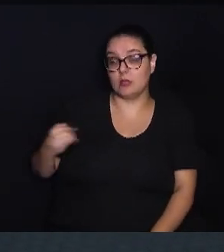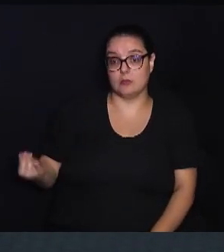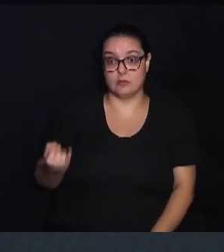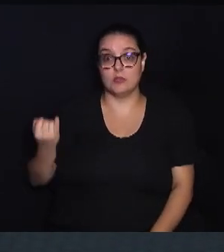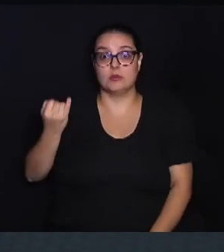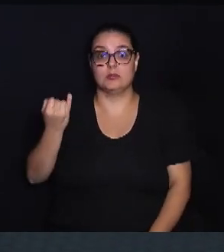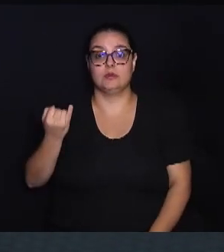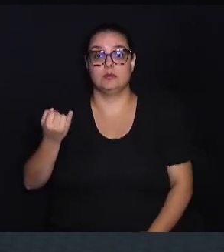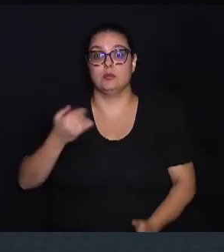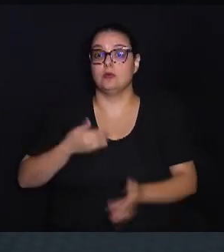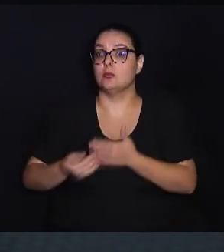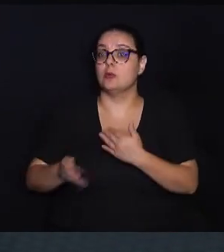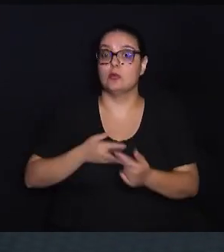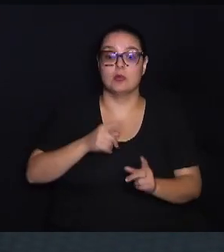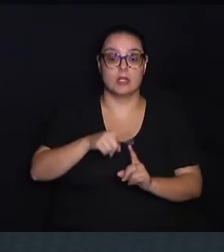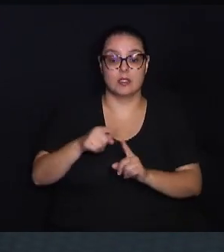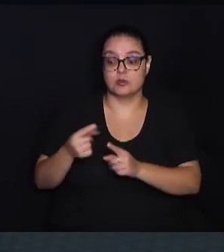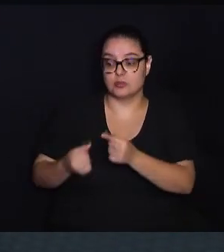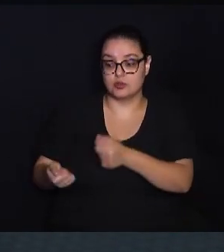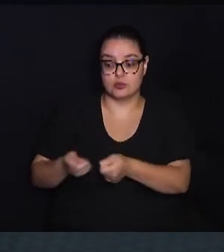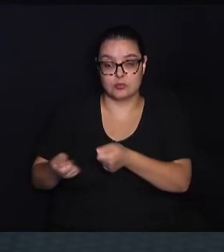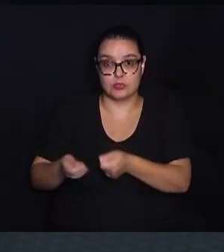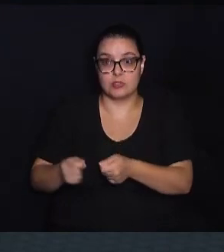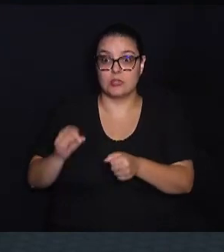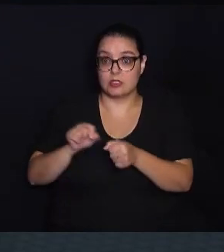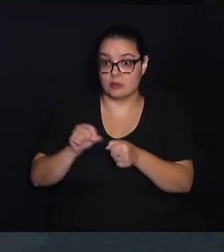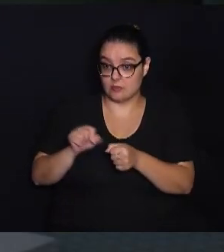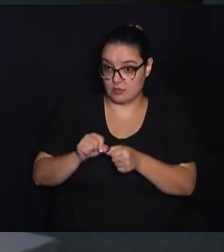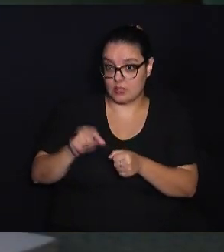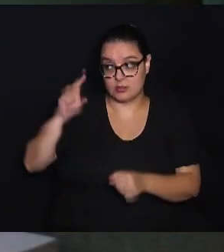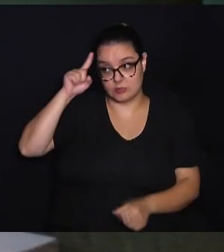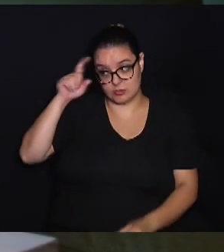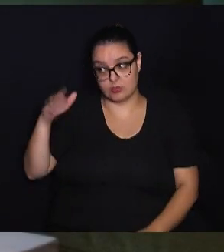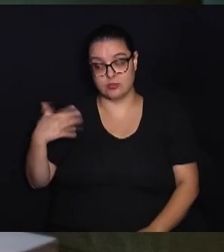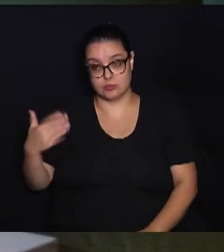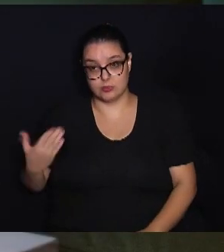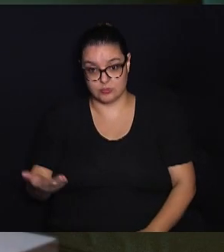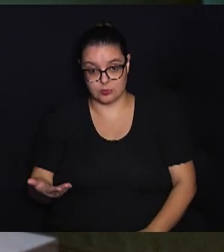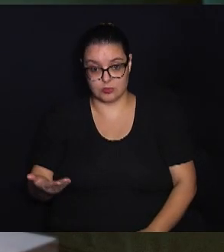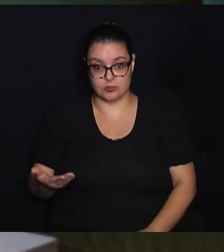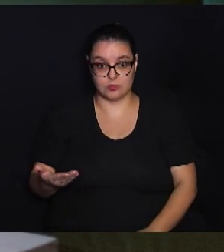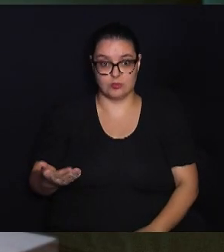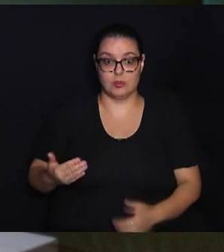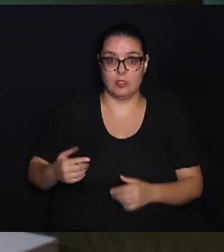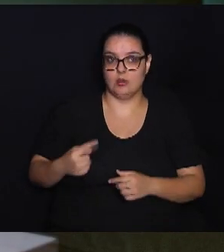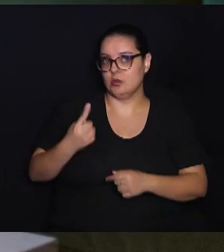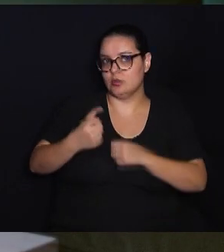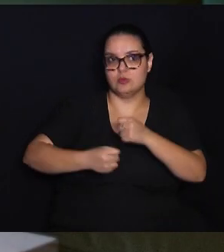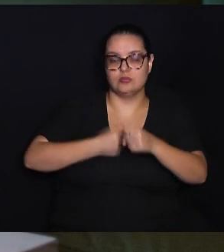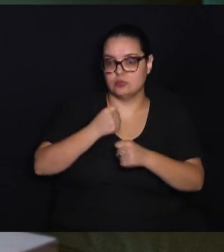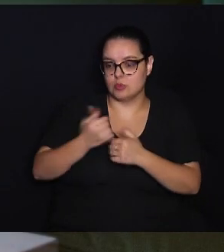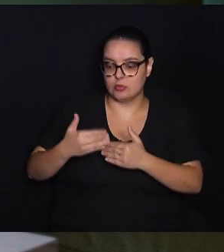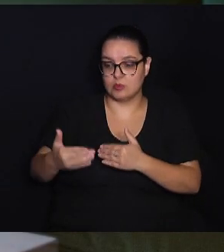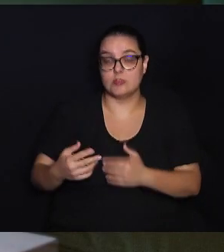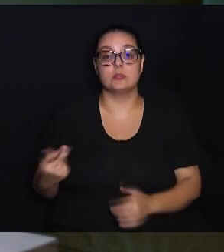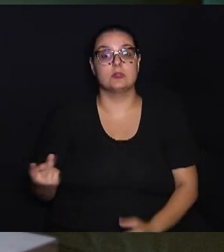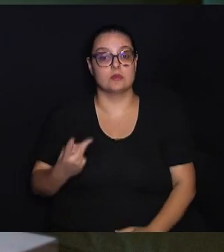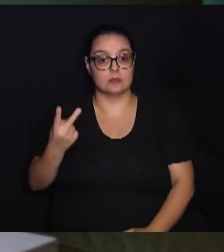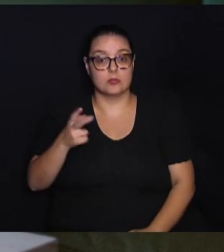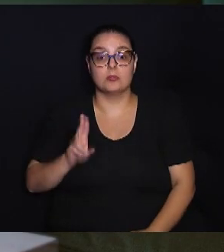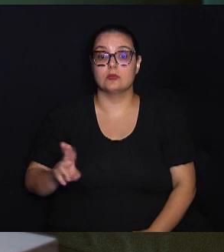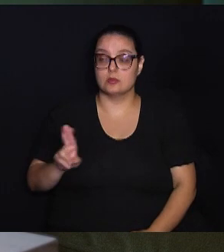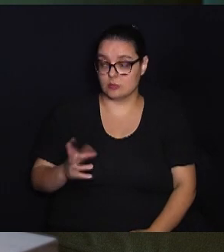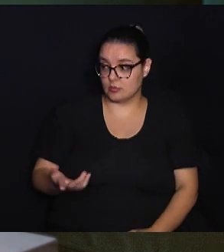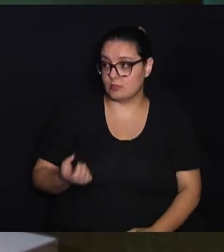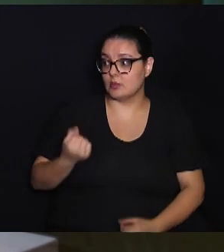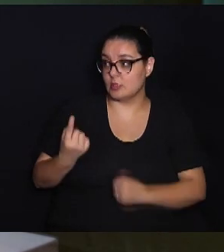isso é importante, porque qualquer tipo de economia que a gente faça no dia a dia, ao longo de um ano, vai ser um valor que